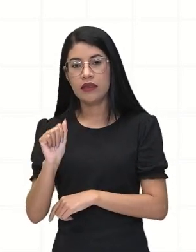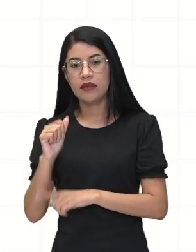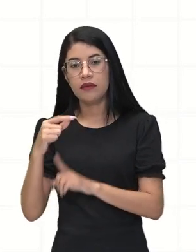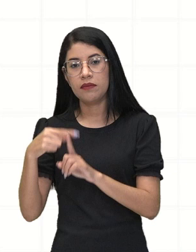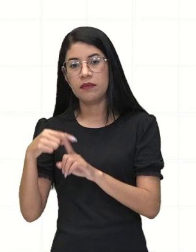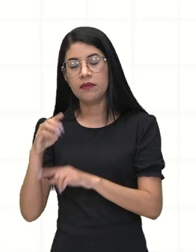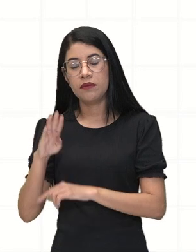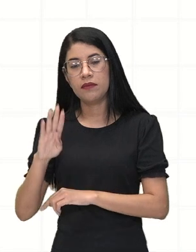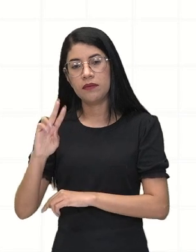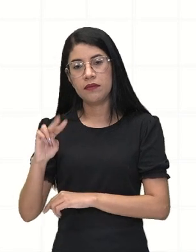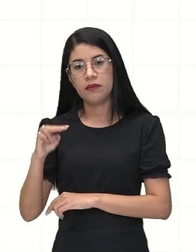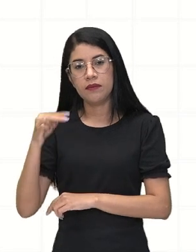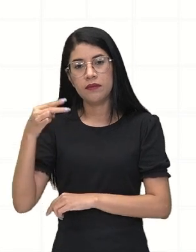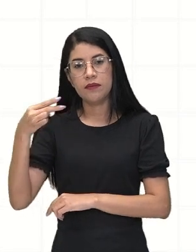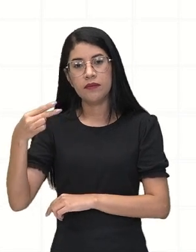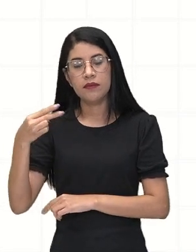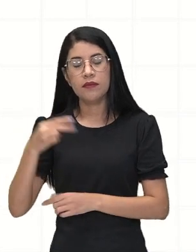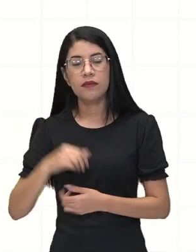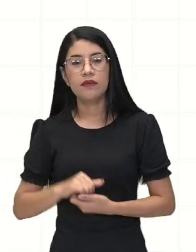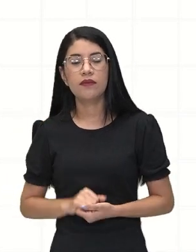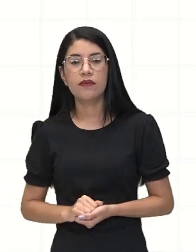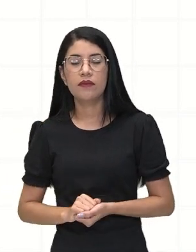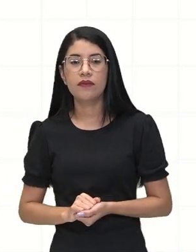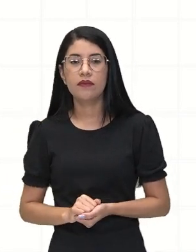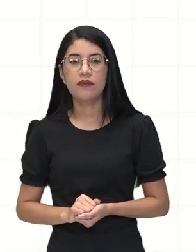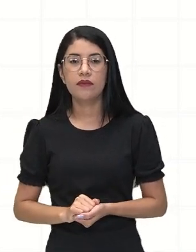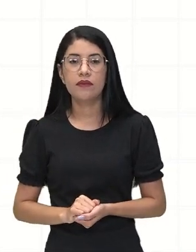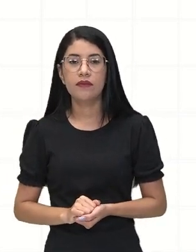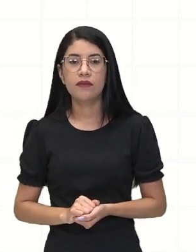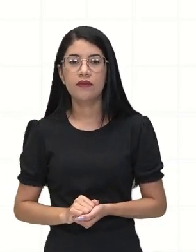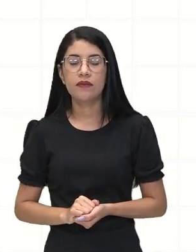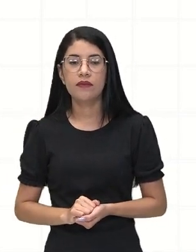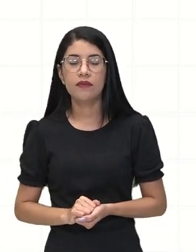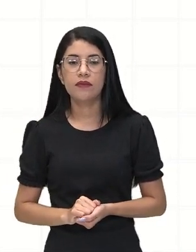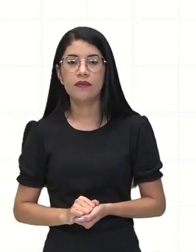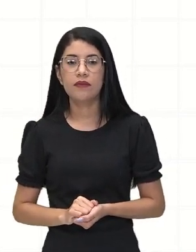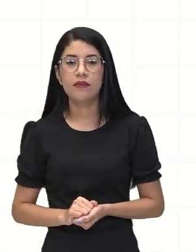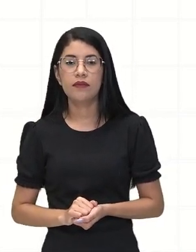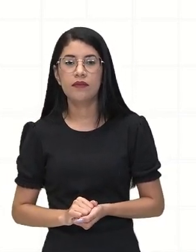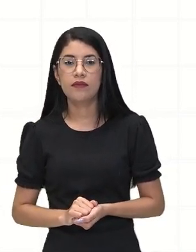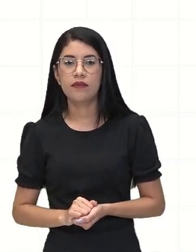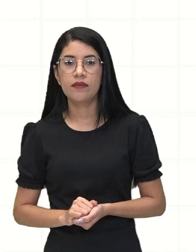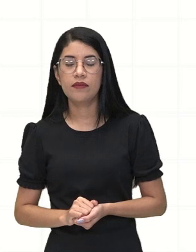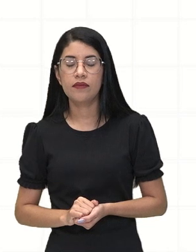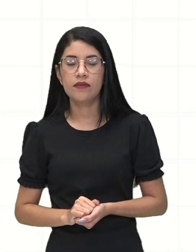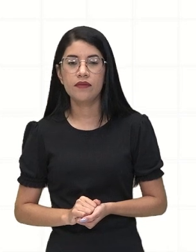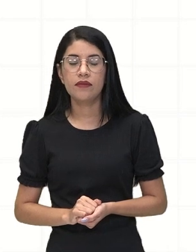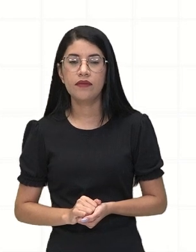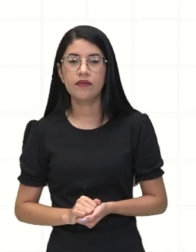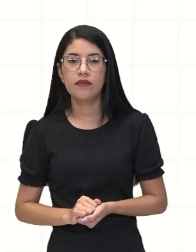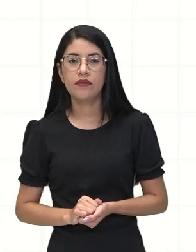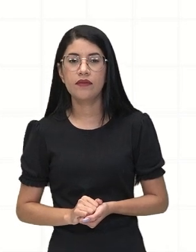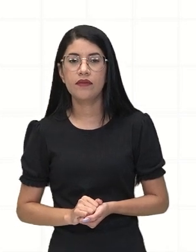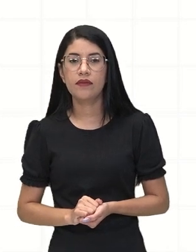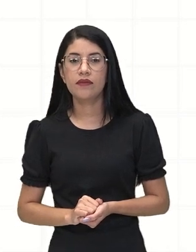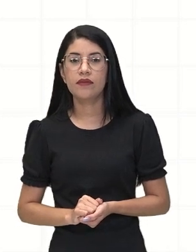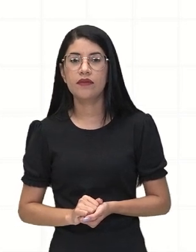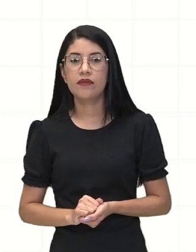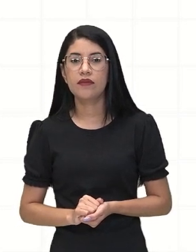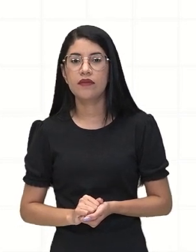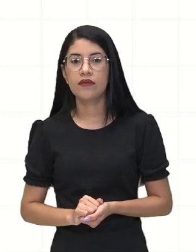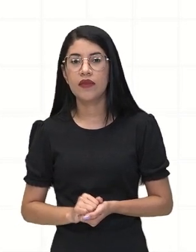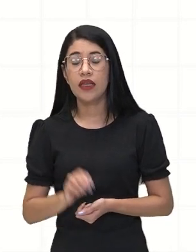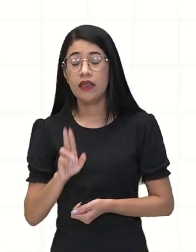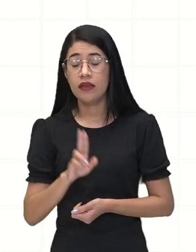x mais 2 vezes 3a mais b ao quadrado. Então, utilizar